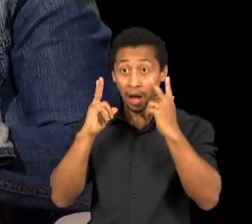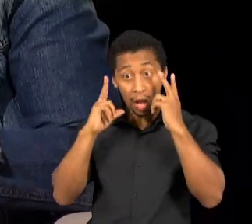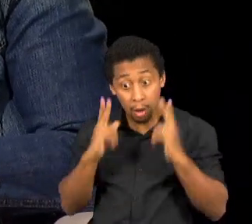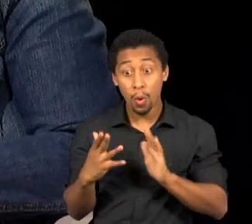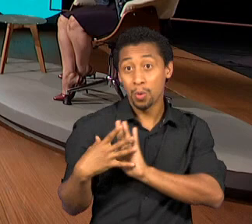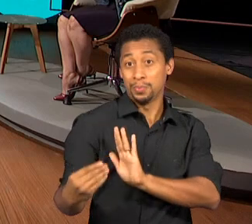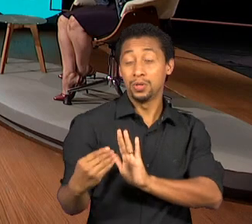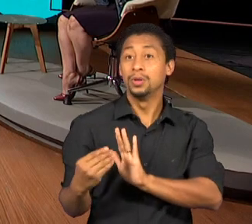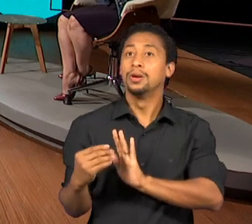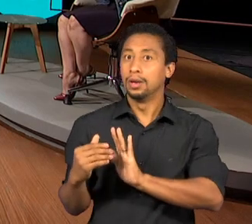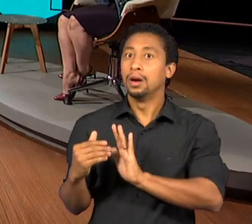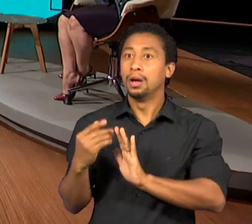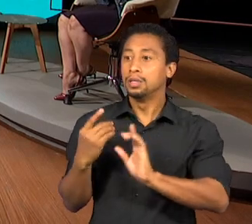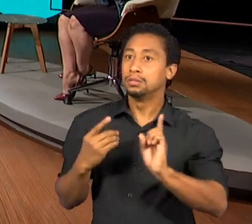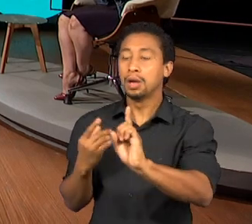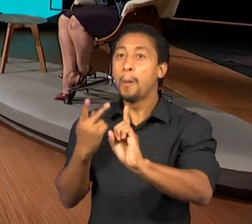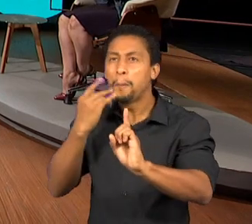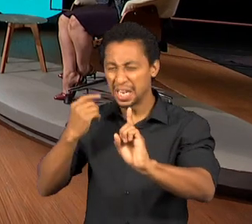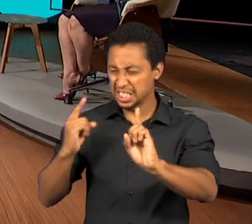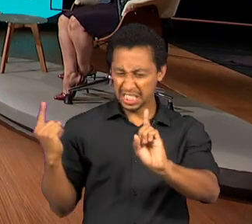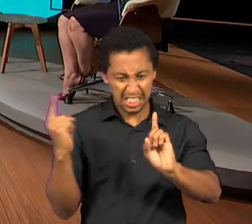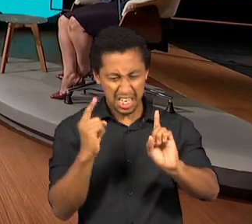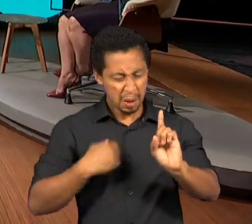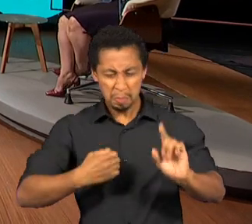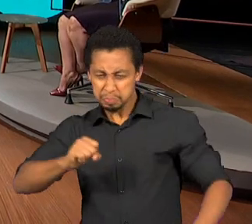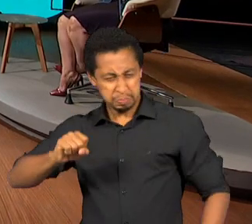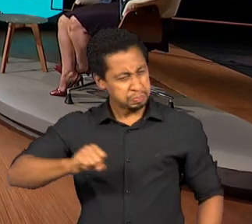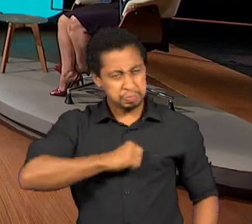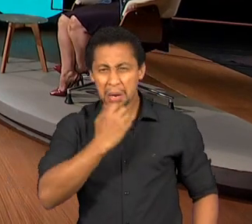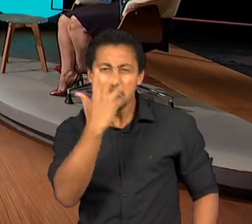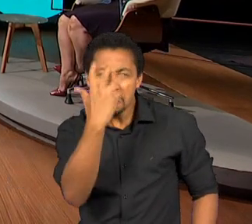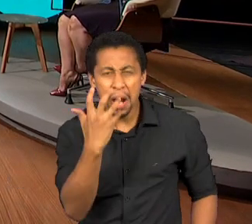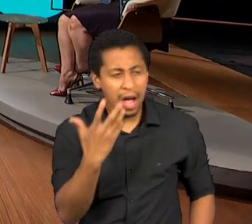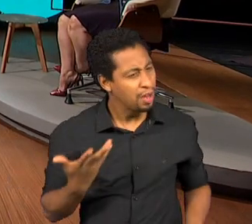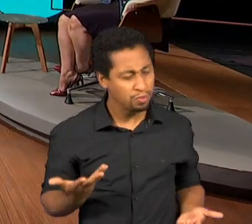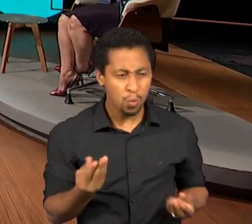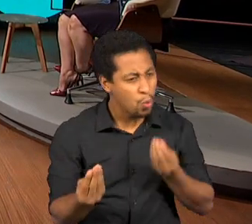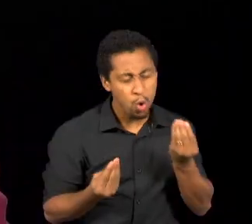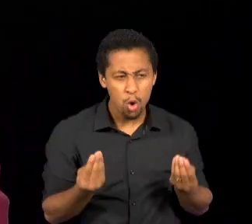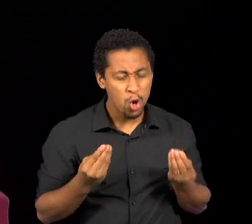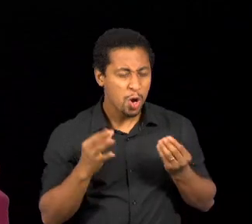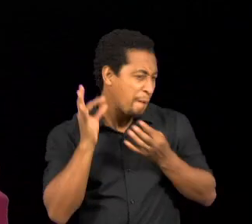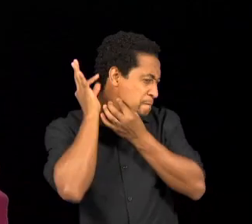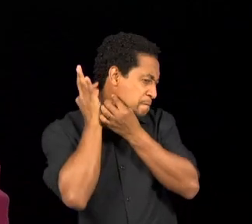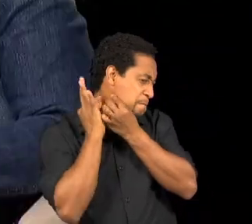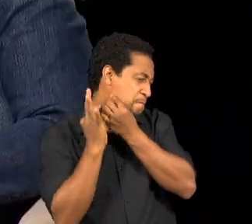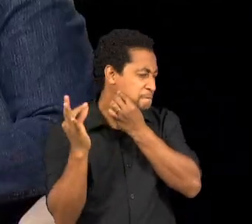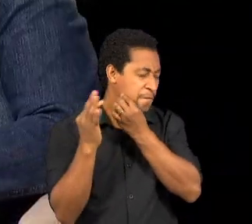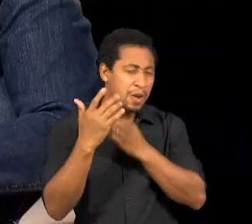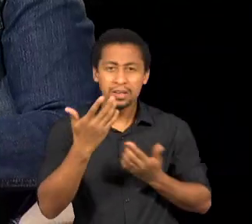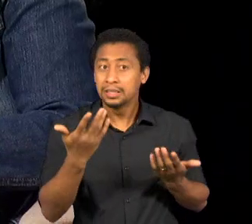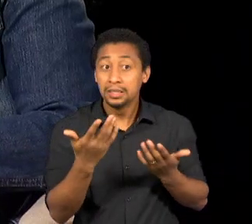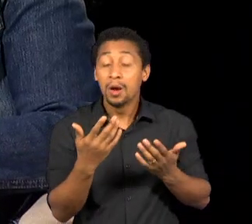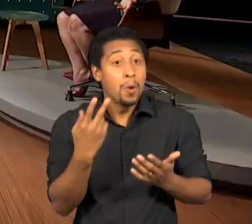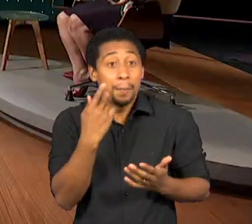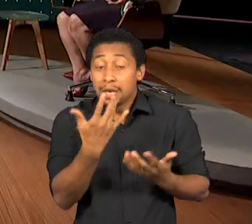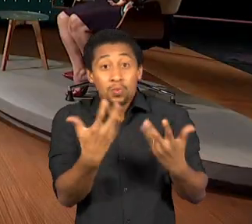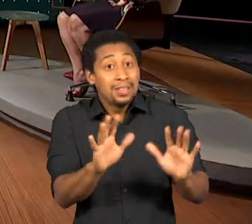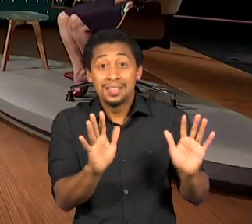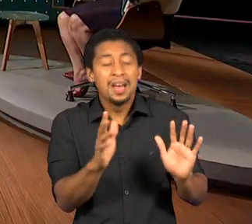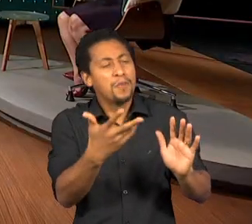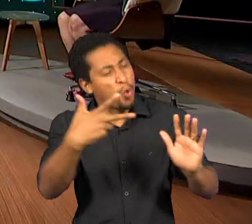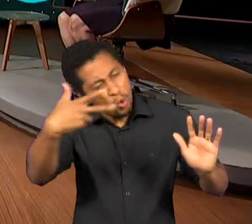com o rabinho atrás. Ele queria que ela cortasse aquele rabinho de qualquer jeito, mas ela não cortou. Ela continuou com aquele cabelo. Você